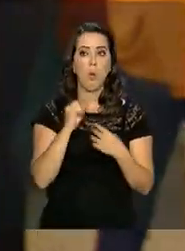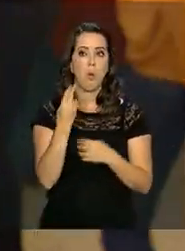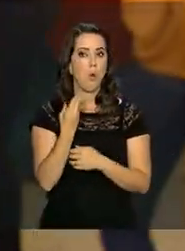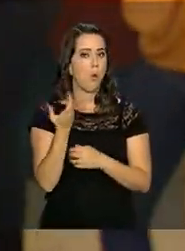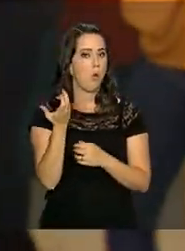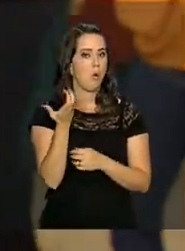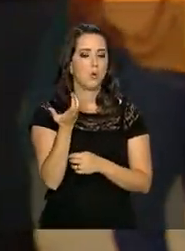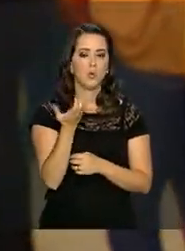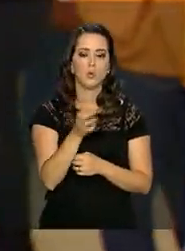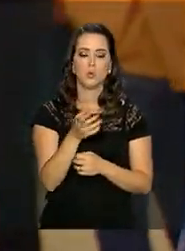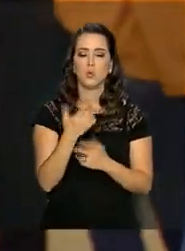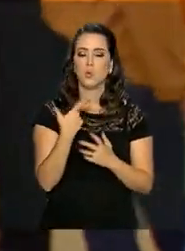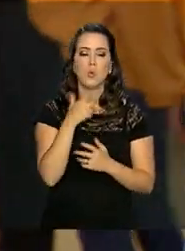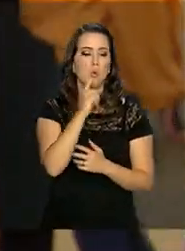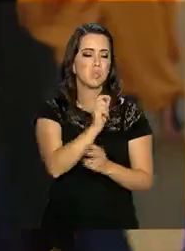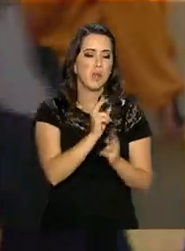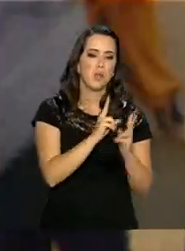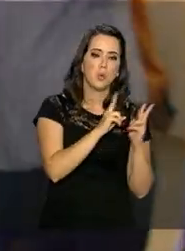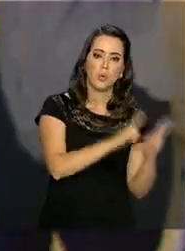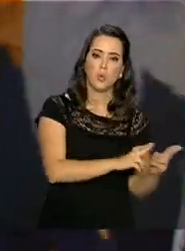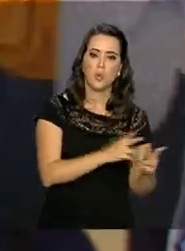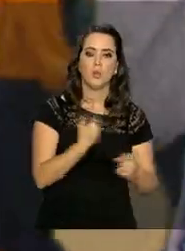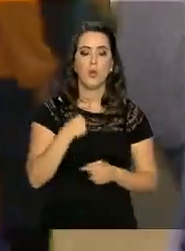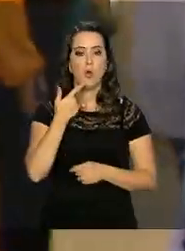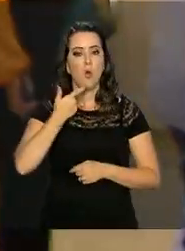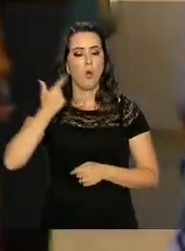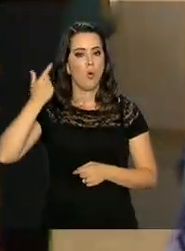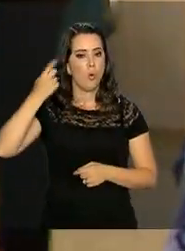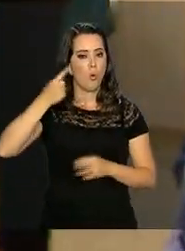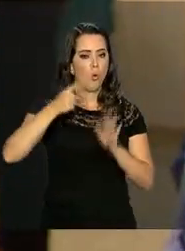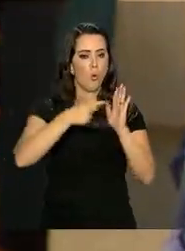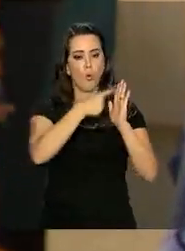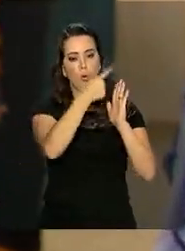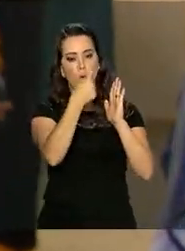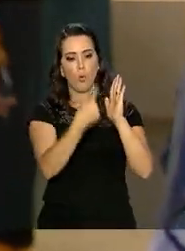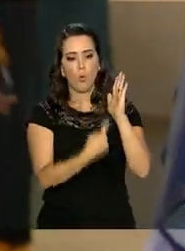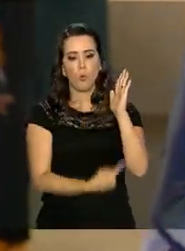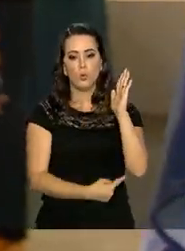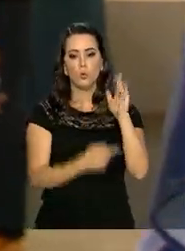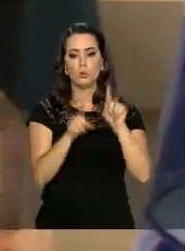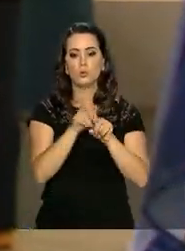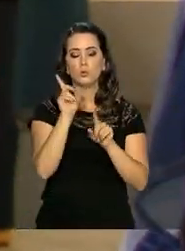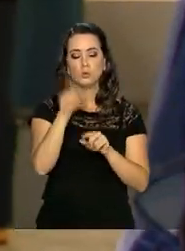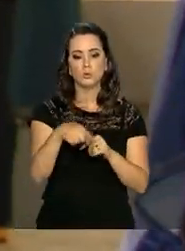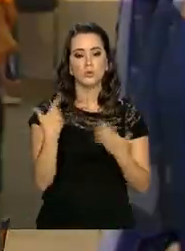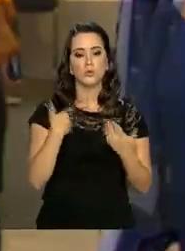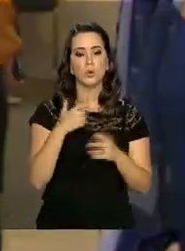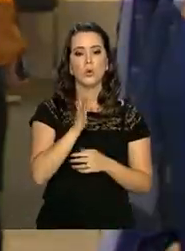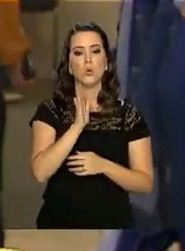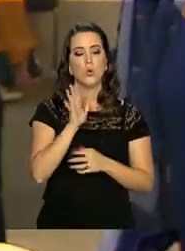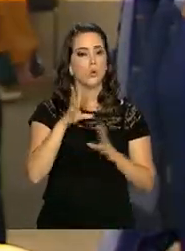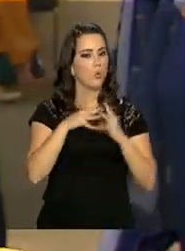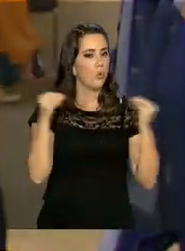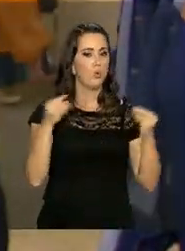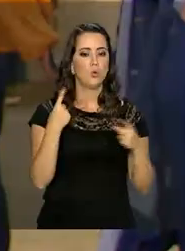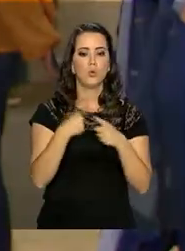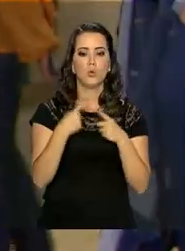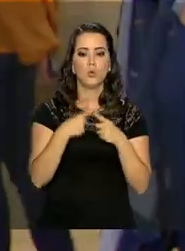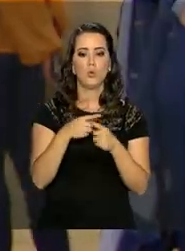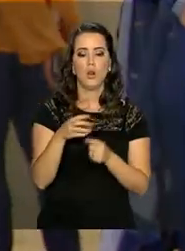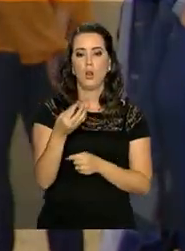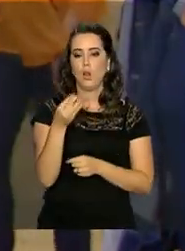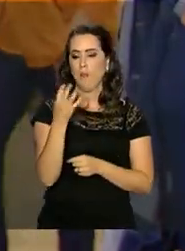ficou a coluna doendo aqui, e corpo todo doído. Esse aí é o cura. O cura com